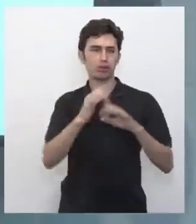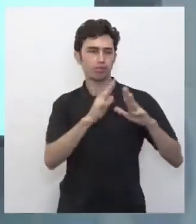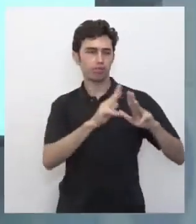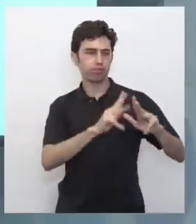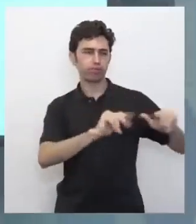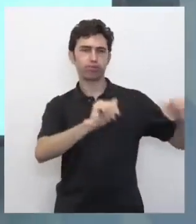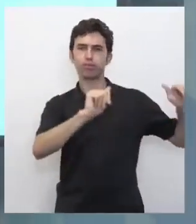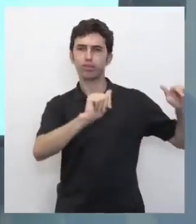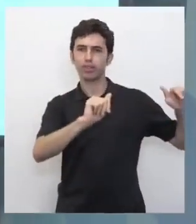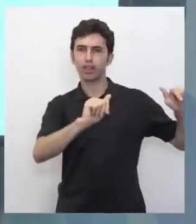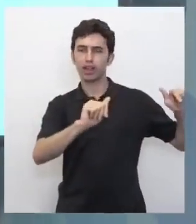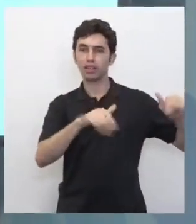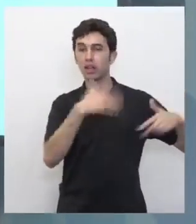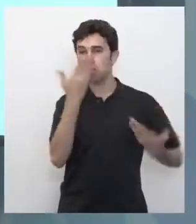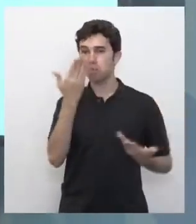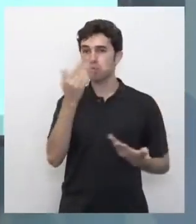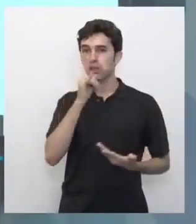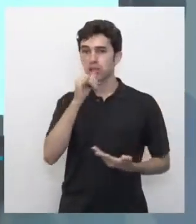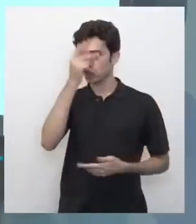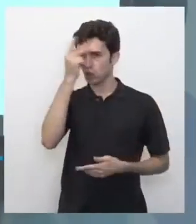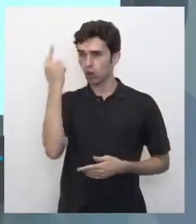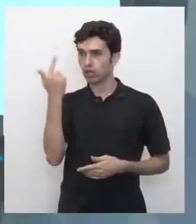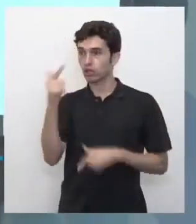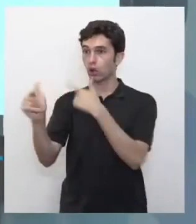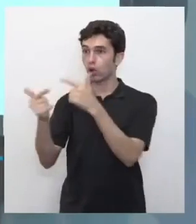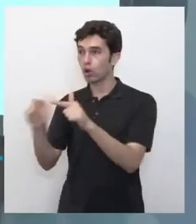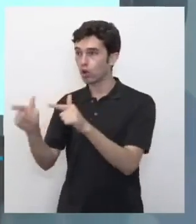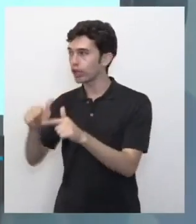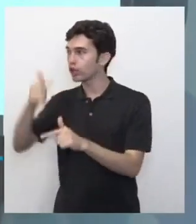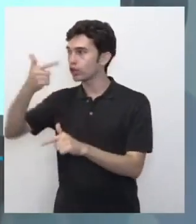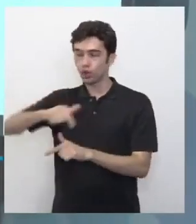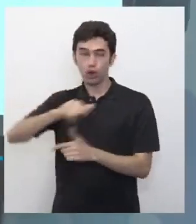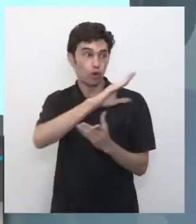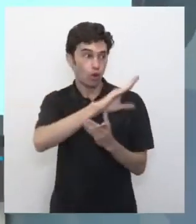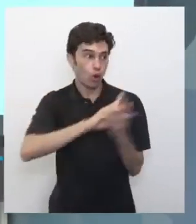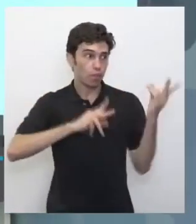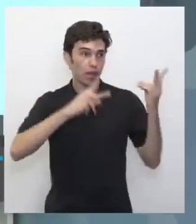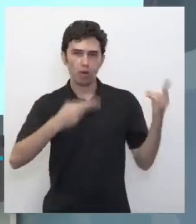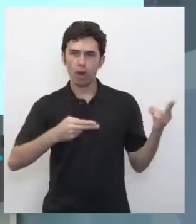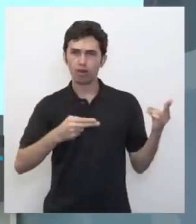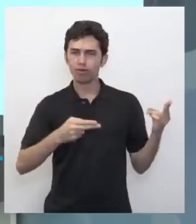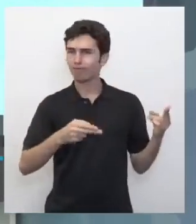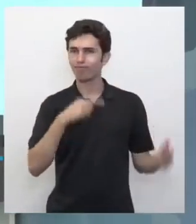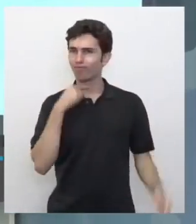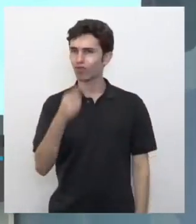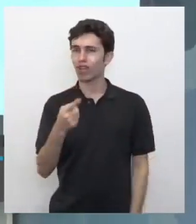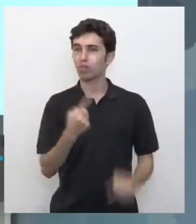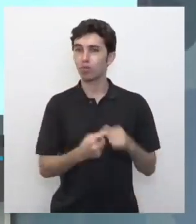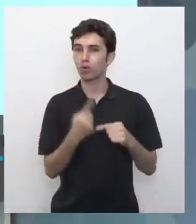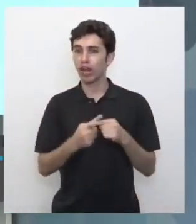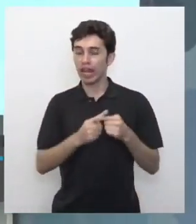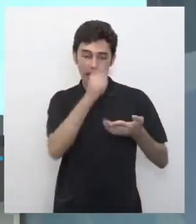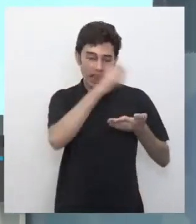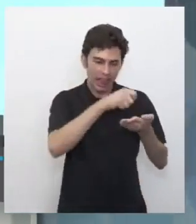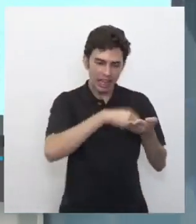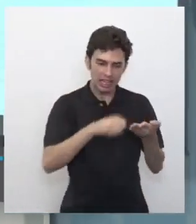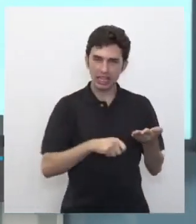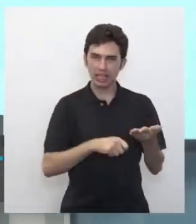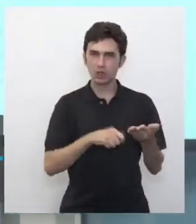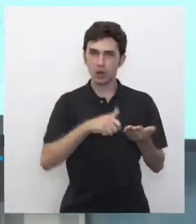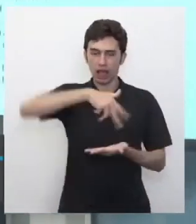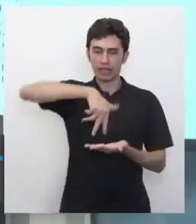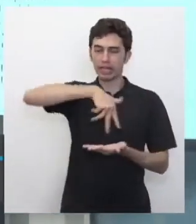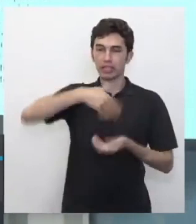ser reproduzidas por outras companhias. Por quê? Porque não existia um registro formal disso. Então, Rudolf Laban, preocupado,